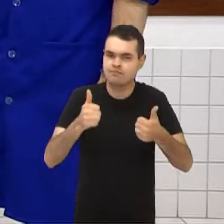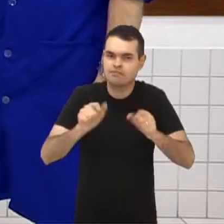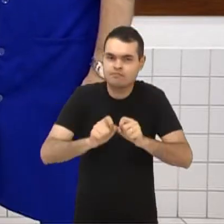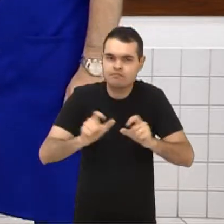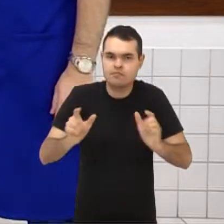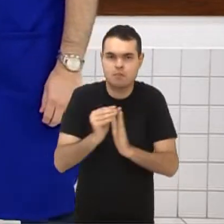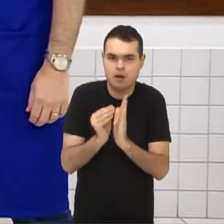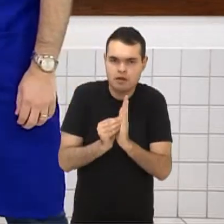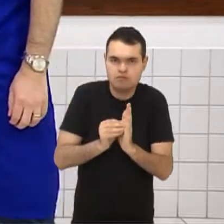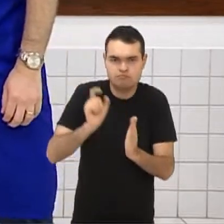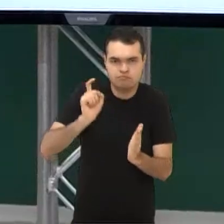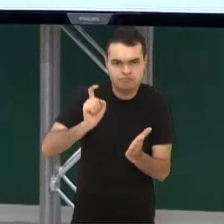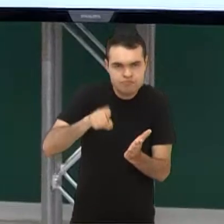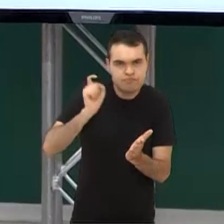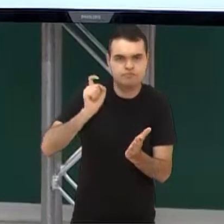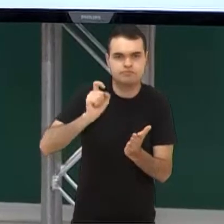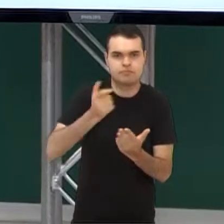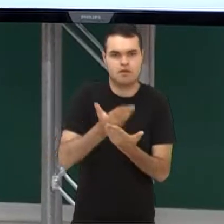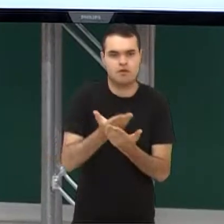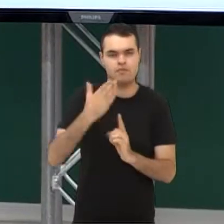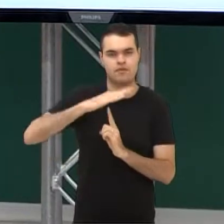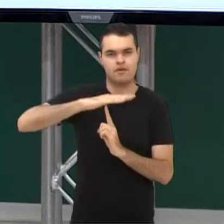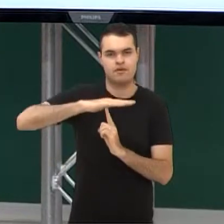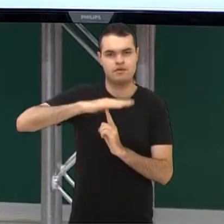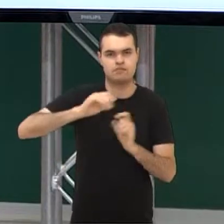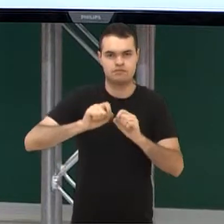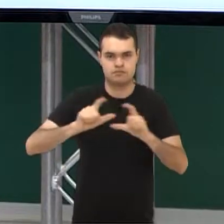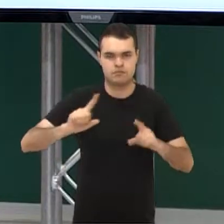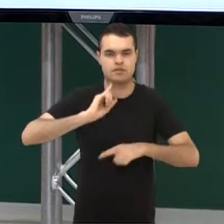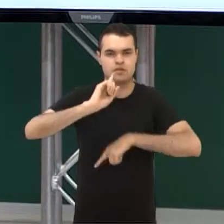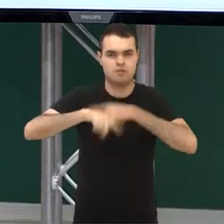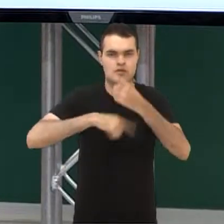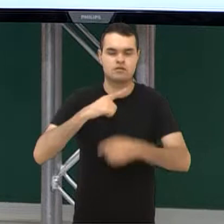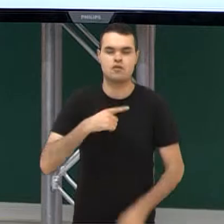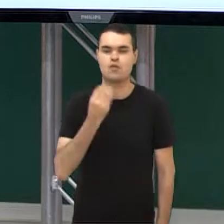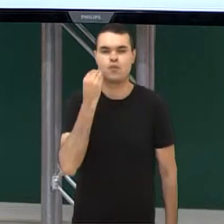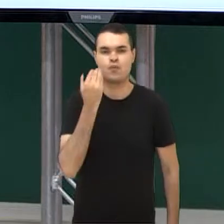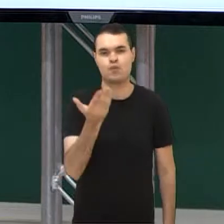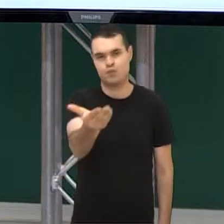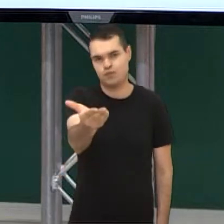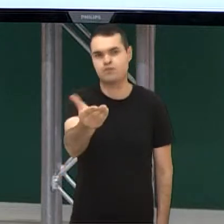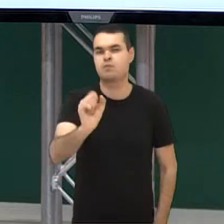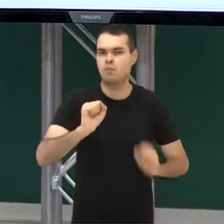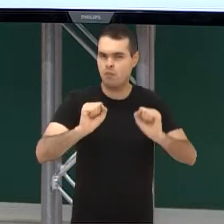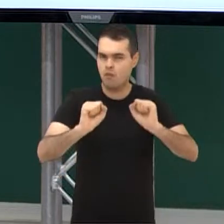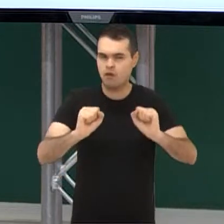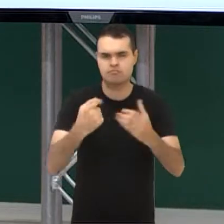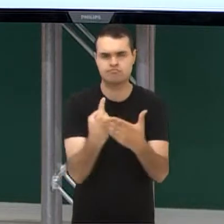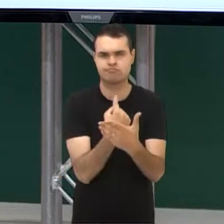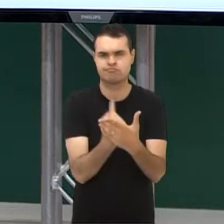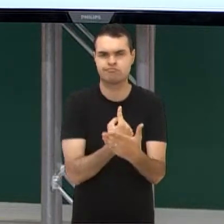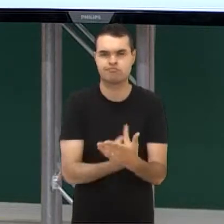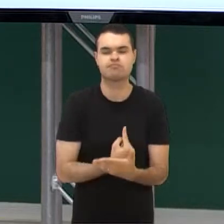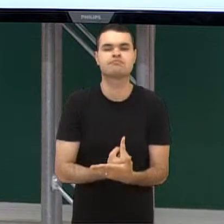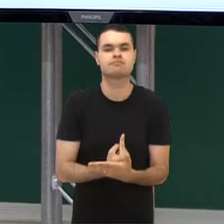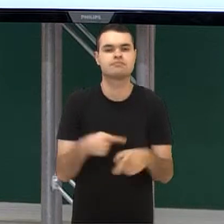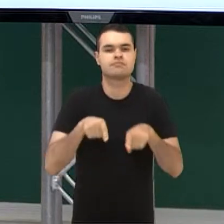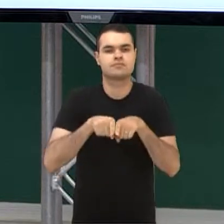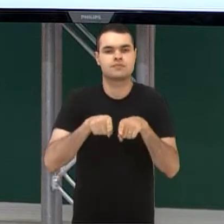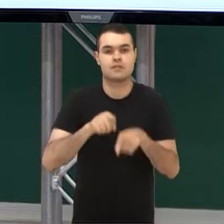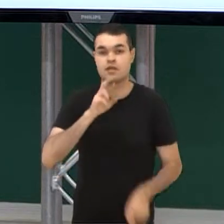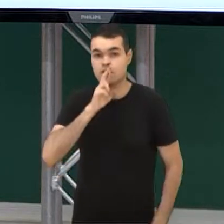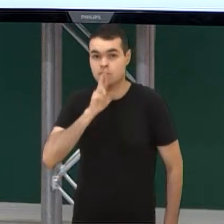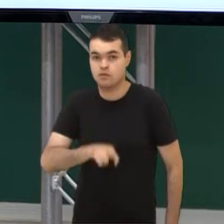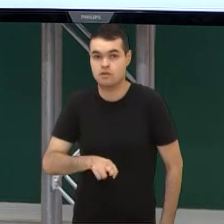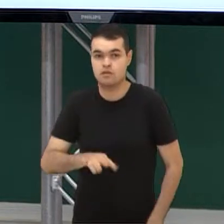seu aplicativo do Aula Paraná, se é que já não está aberto. Daqui a pouco você vai ter a oportunidade aí de mandar suas perguntas, também de responder